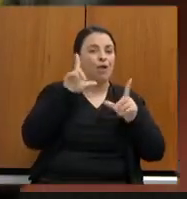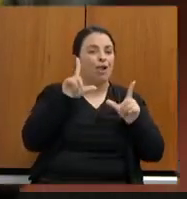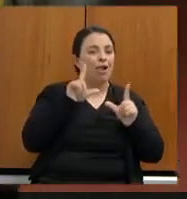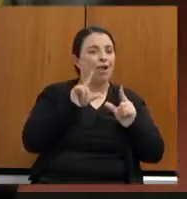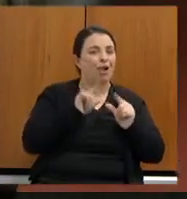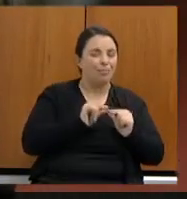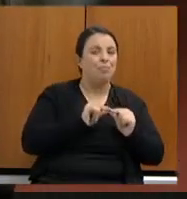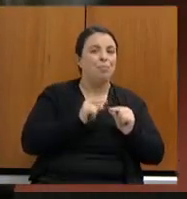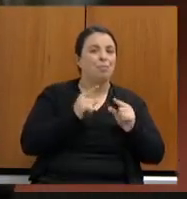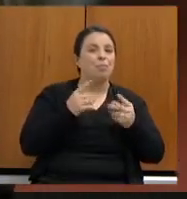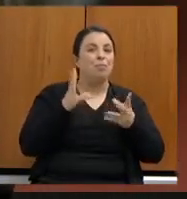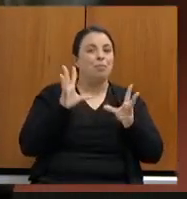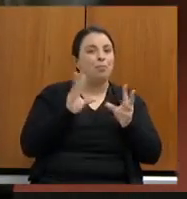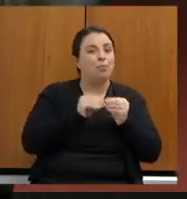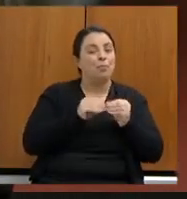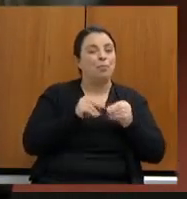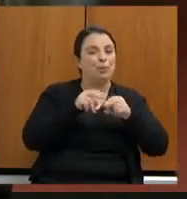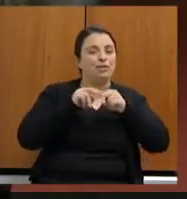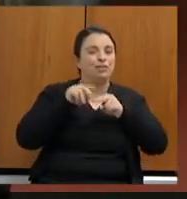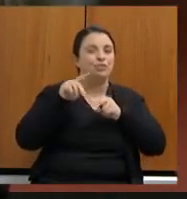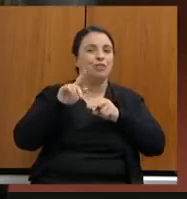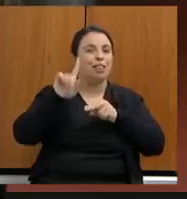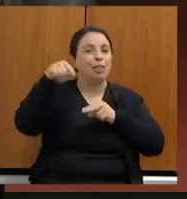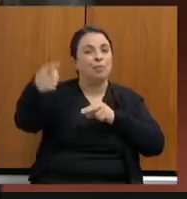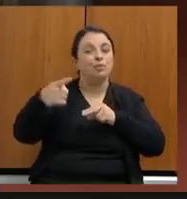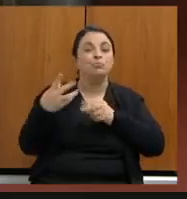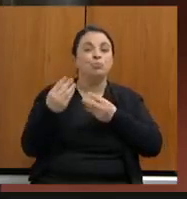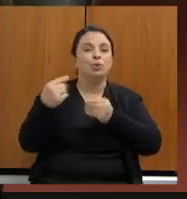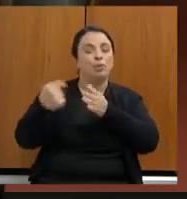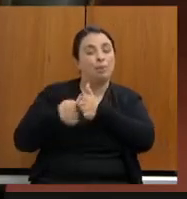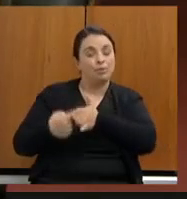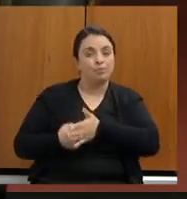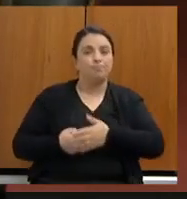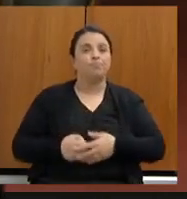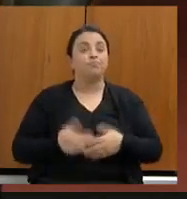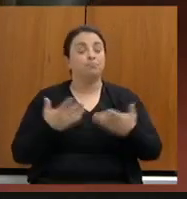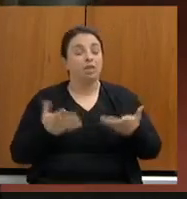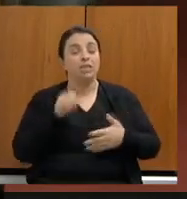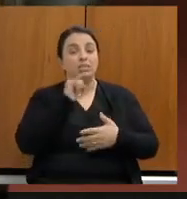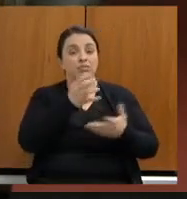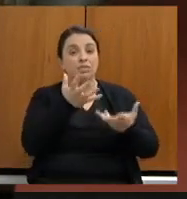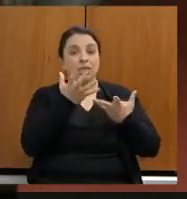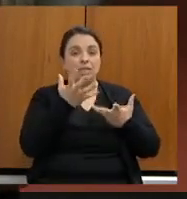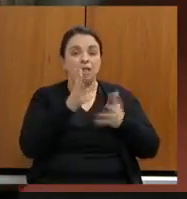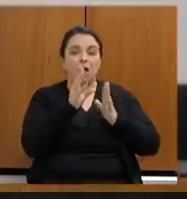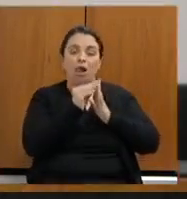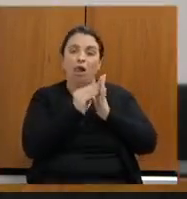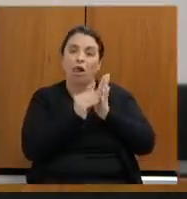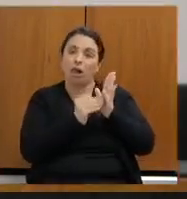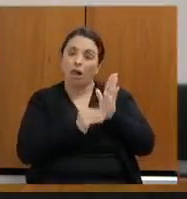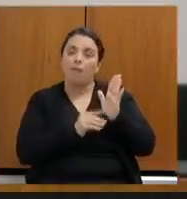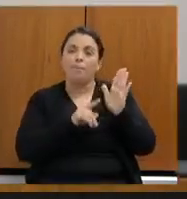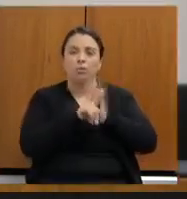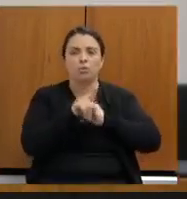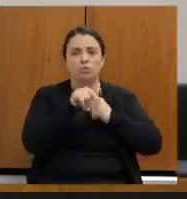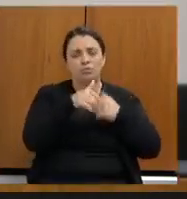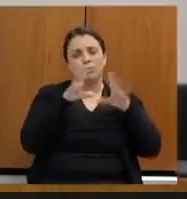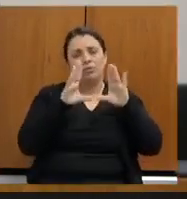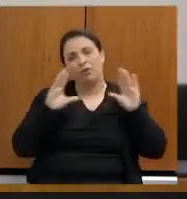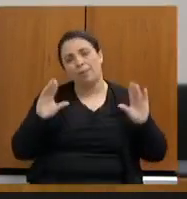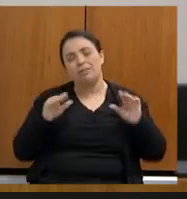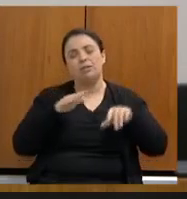perguntas pega tá casos o queira anotar pontuando para que o senhor fique mais tranquilo